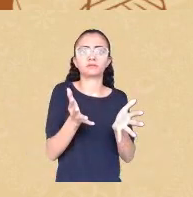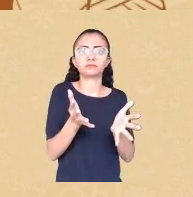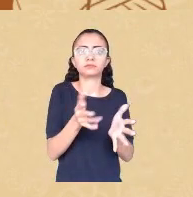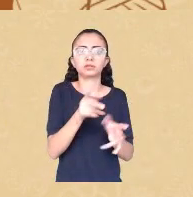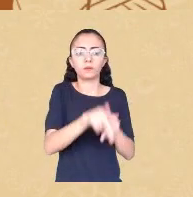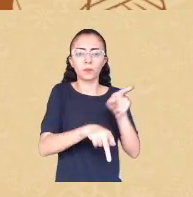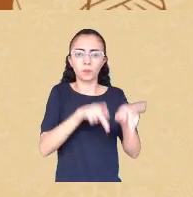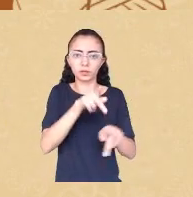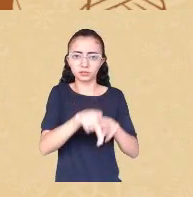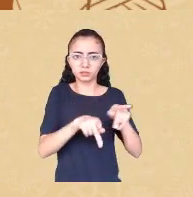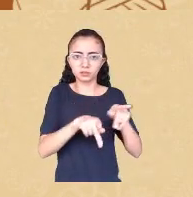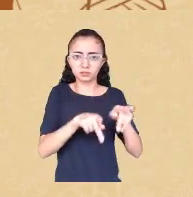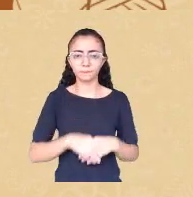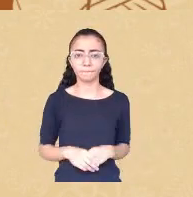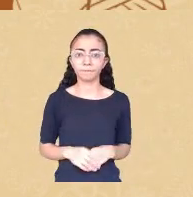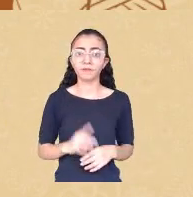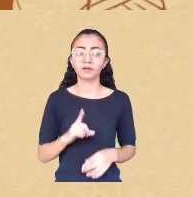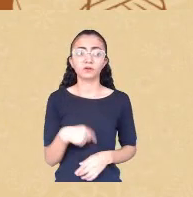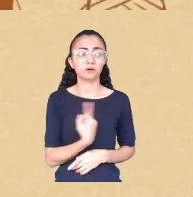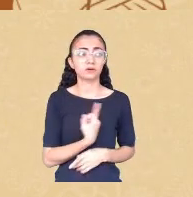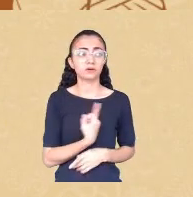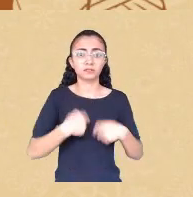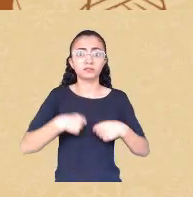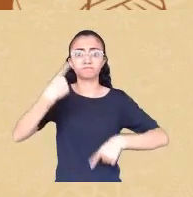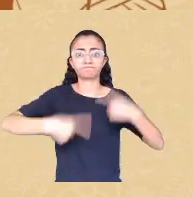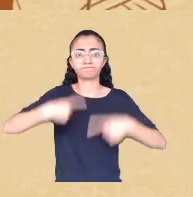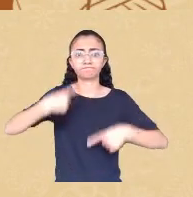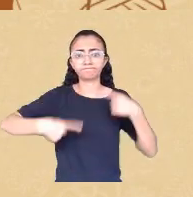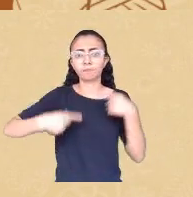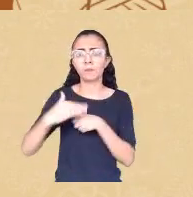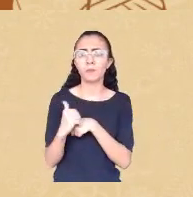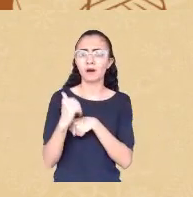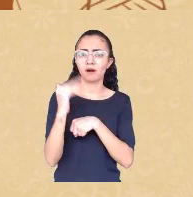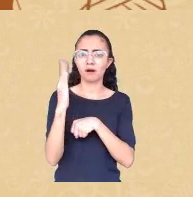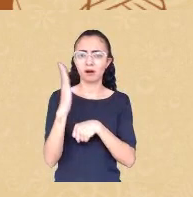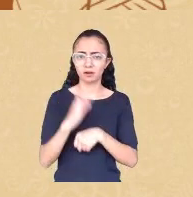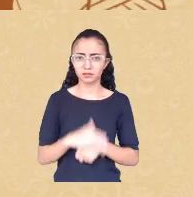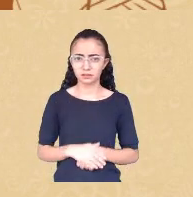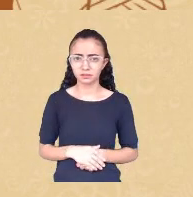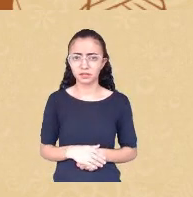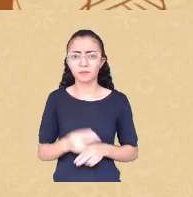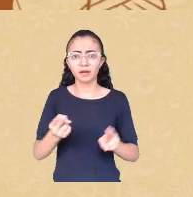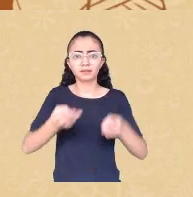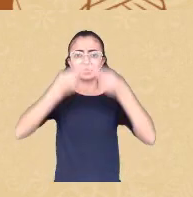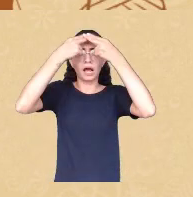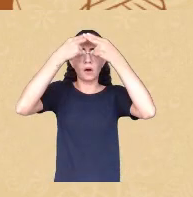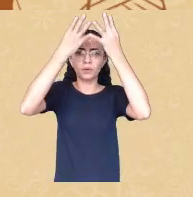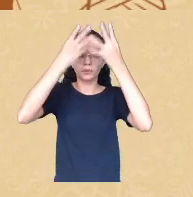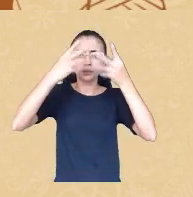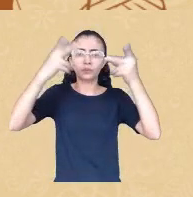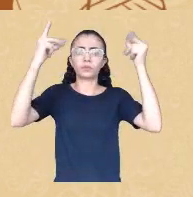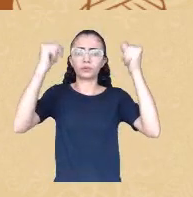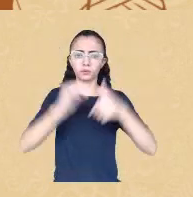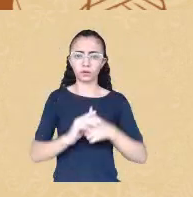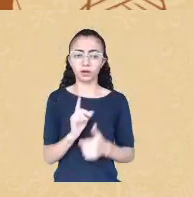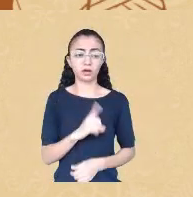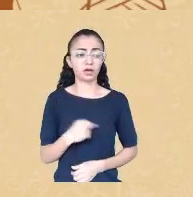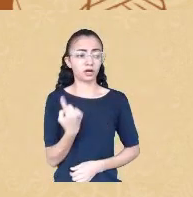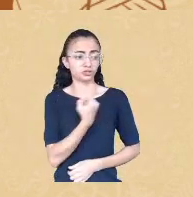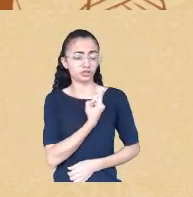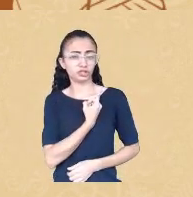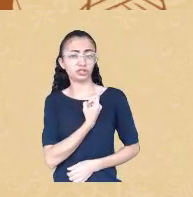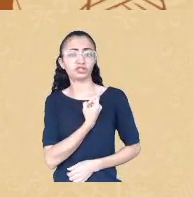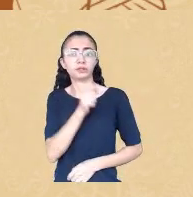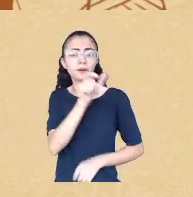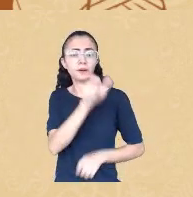que debater mais, a gente consiga lidar melhor com esses traumas de nós, sujeitos que não somos dissociados dessa cultura